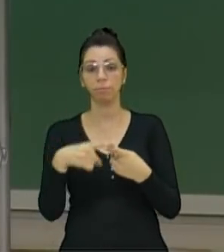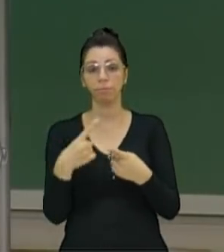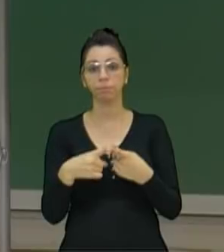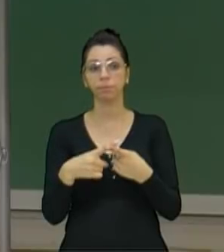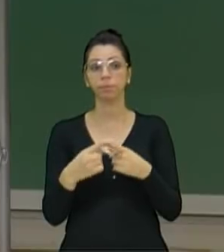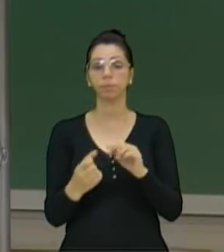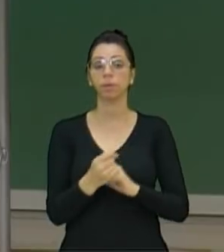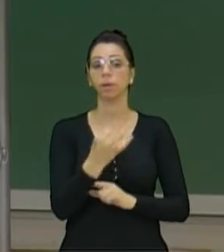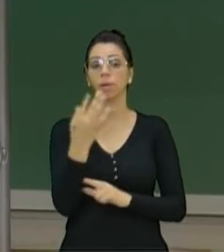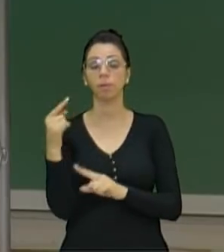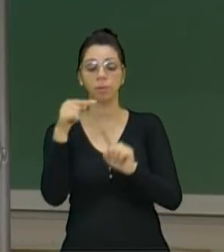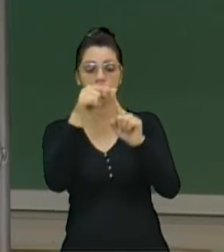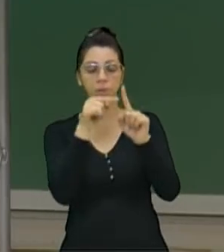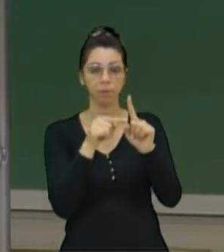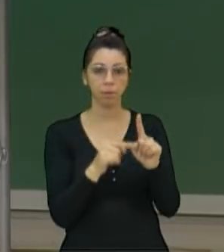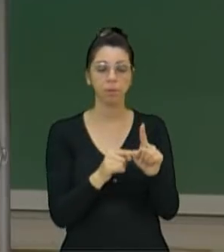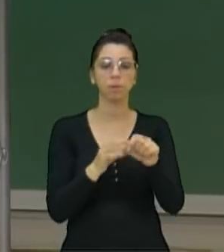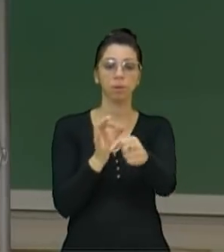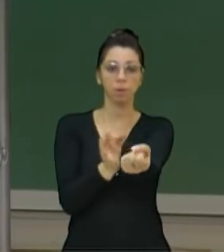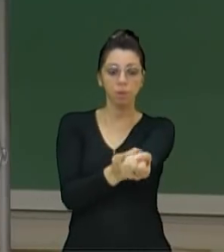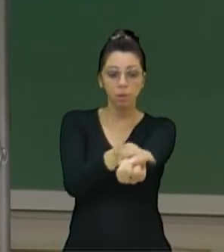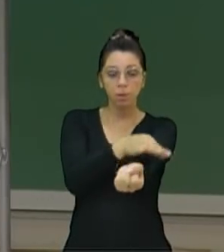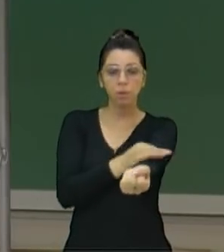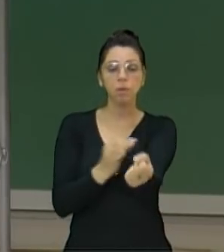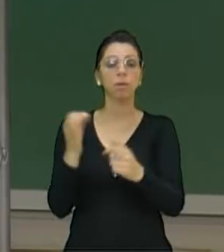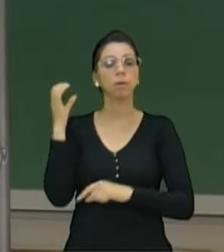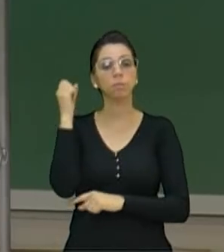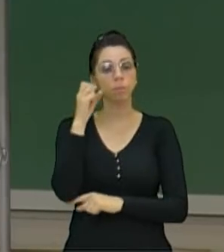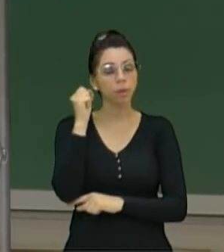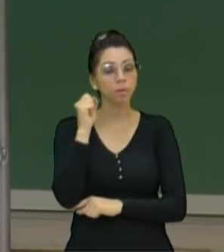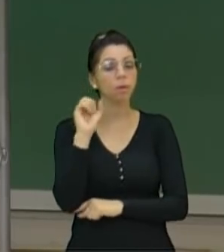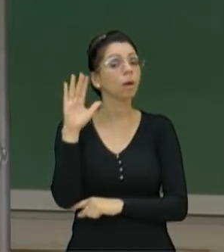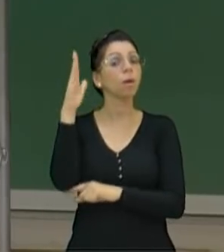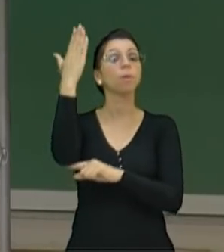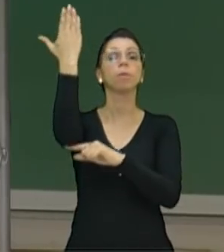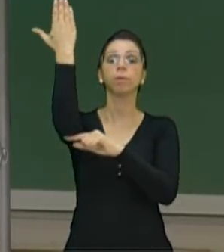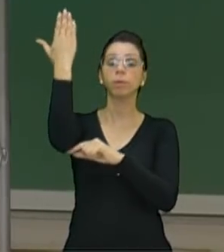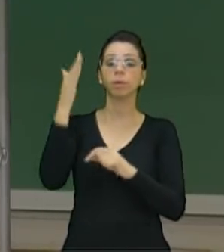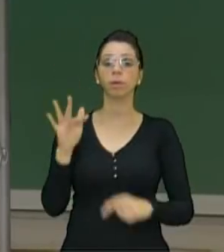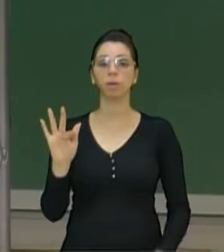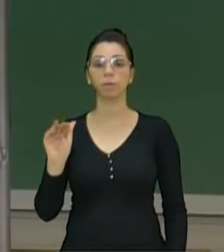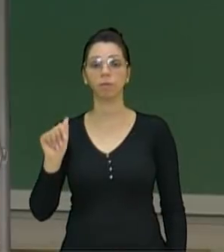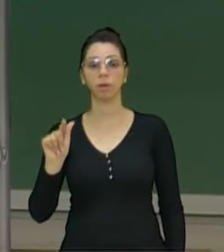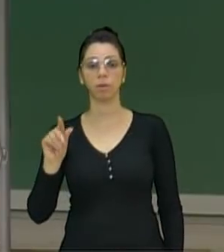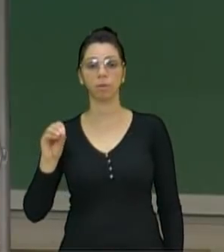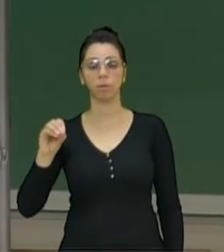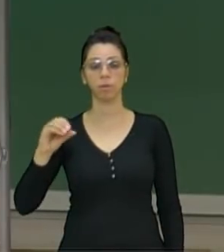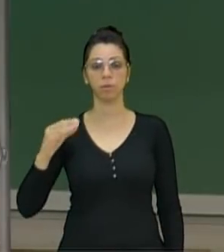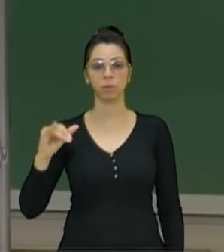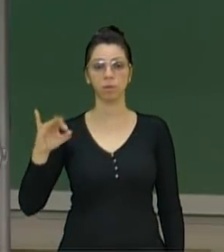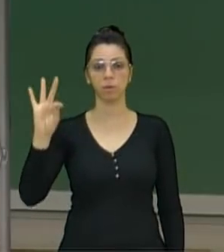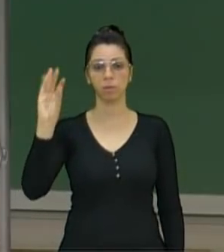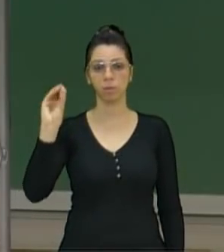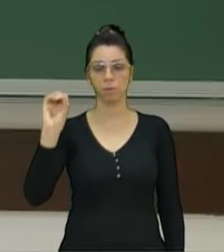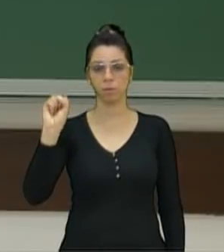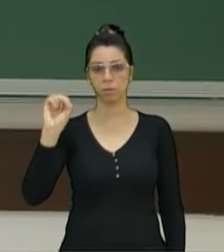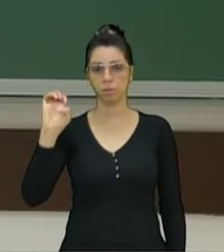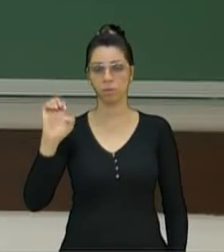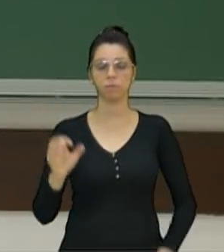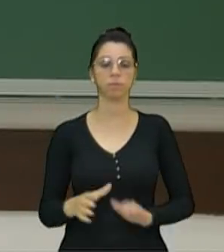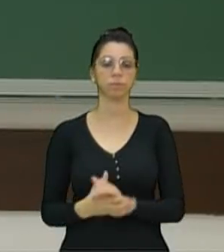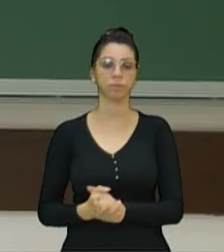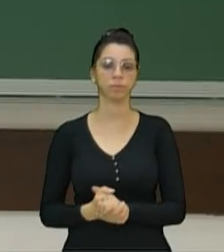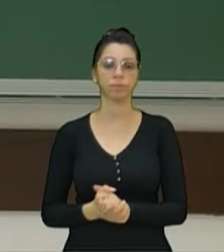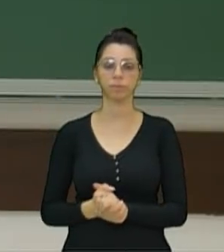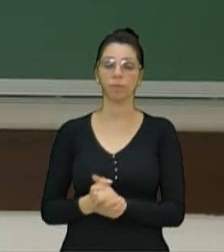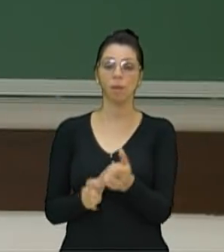através de alguns tipos de glóbulos brancos, tá, acontece realmente a fagocitose, tá? Não são todos, mas uma boa parte